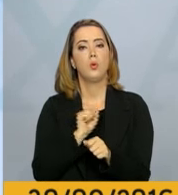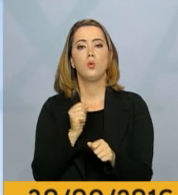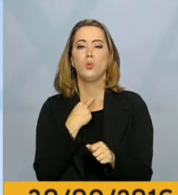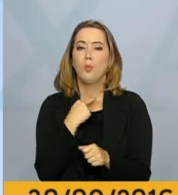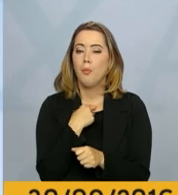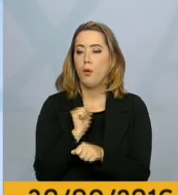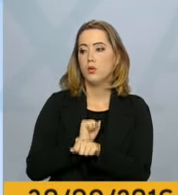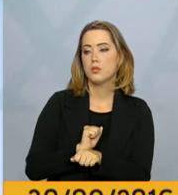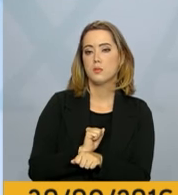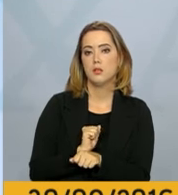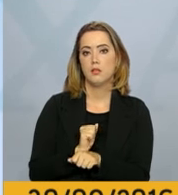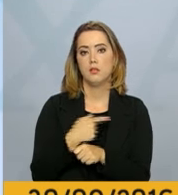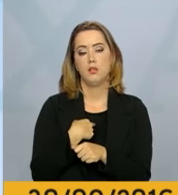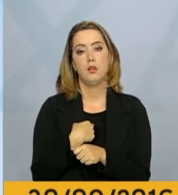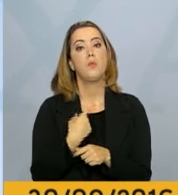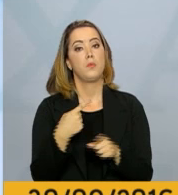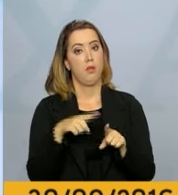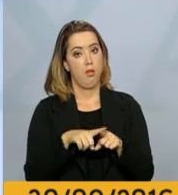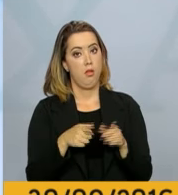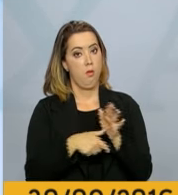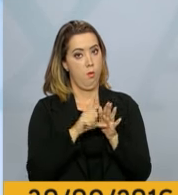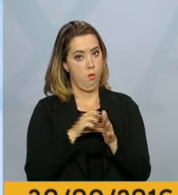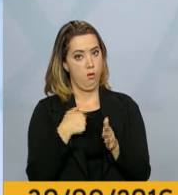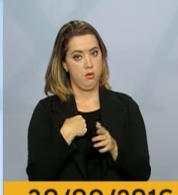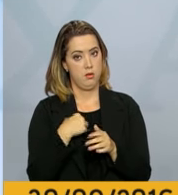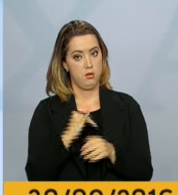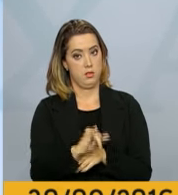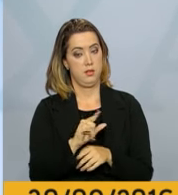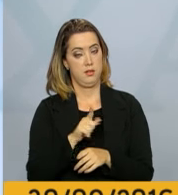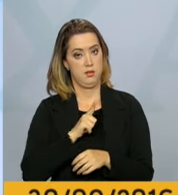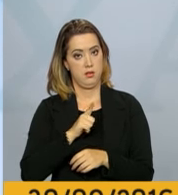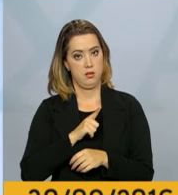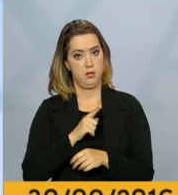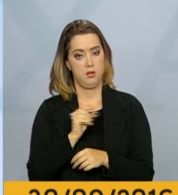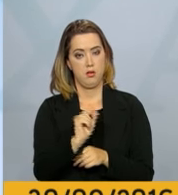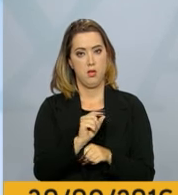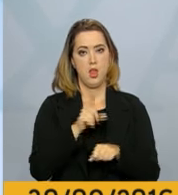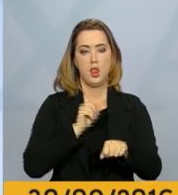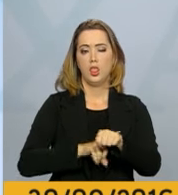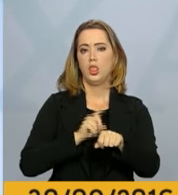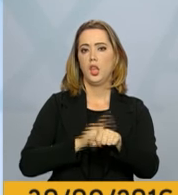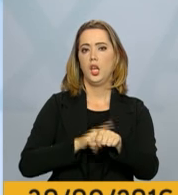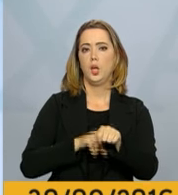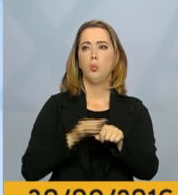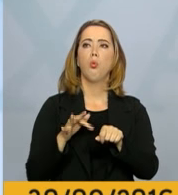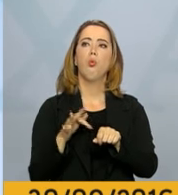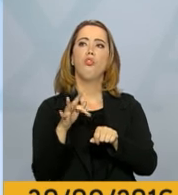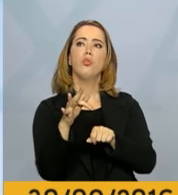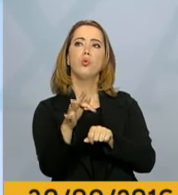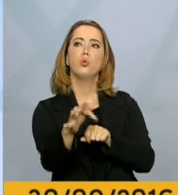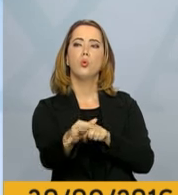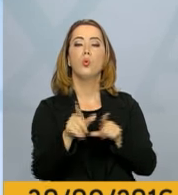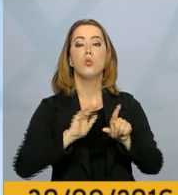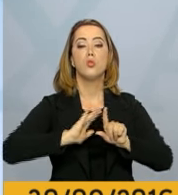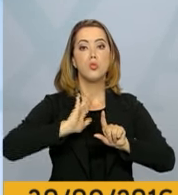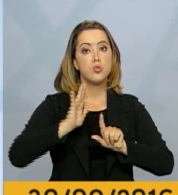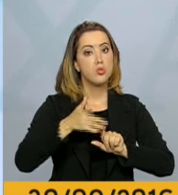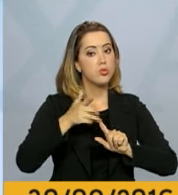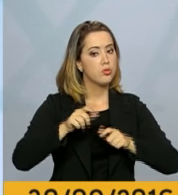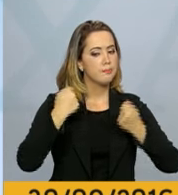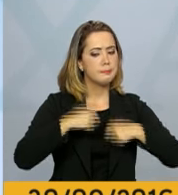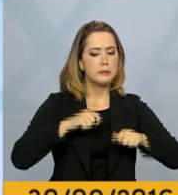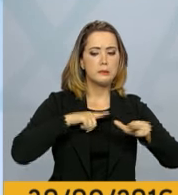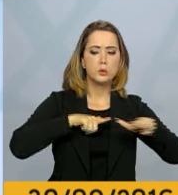Teria sido irresponsável escalonar no tempo certas tarefas que já eram há muito